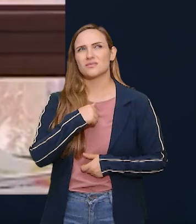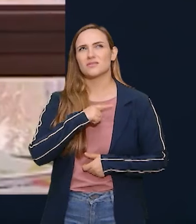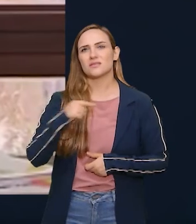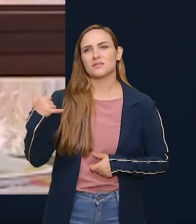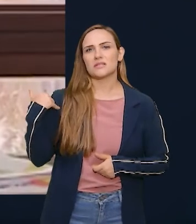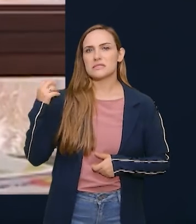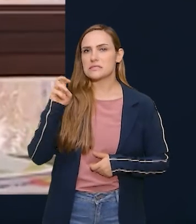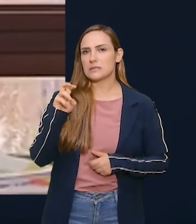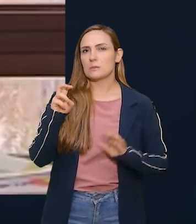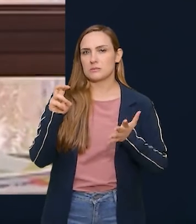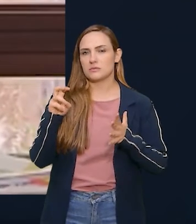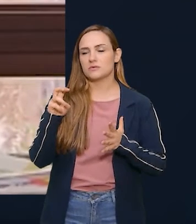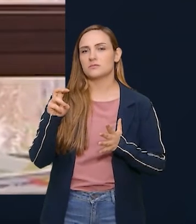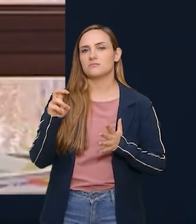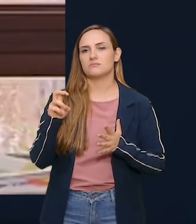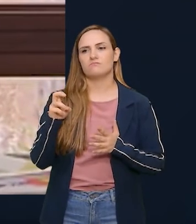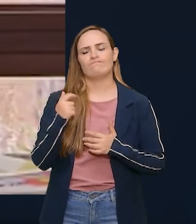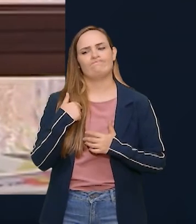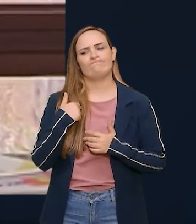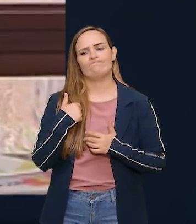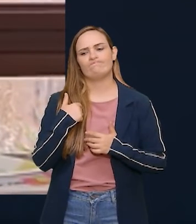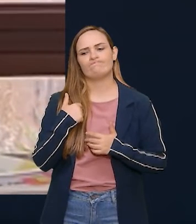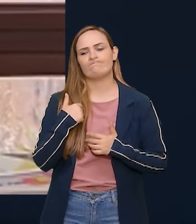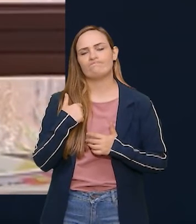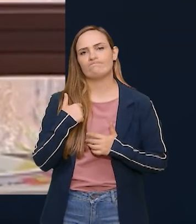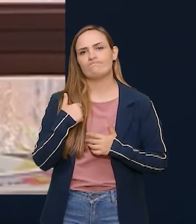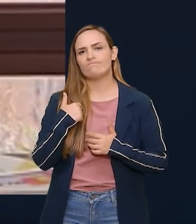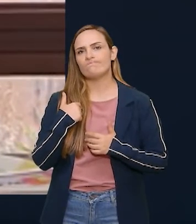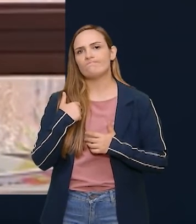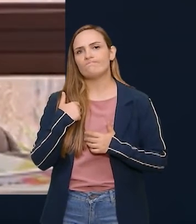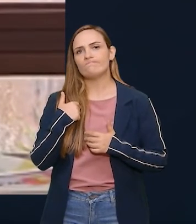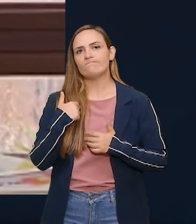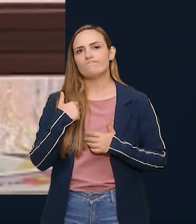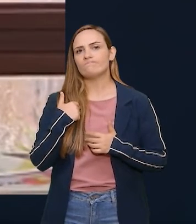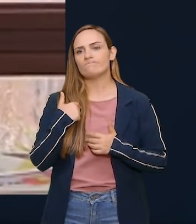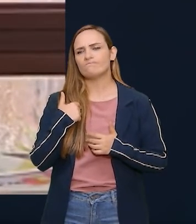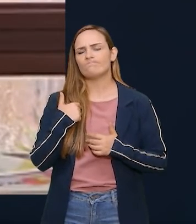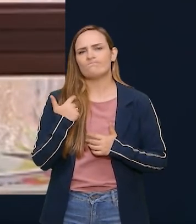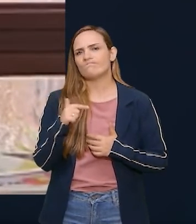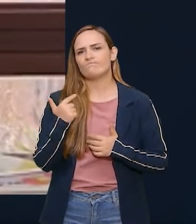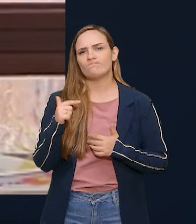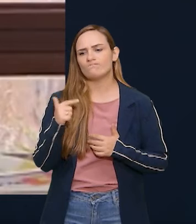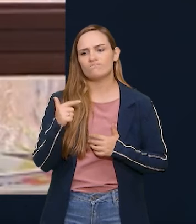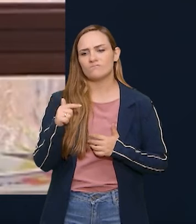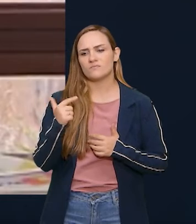Eu acho que quando eu tinha 5 anos, eu não tinha ainda